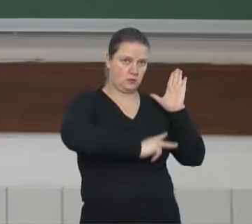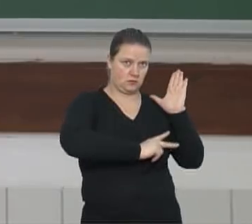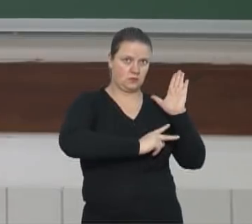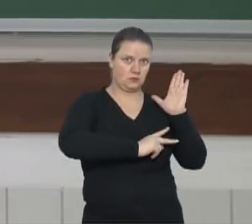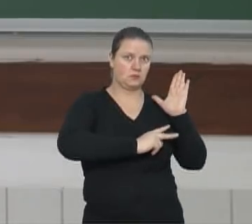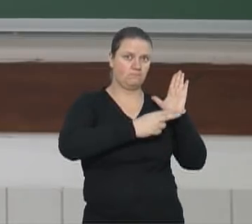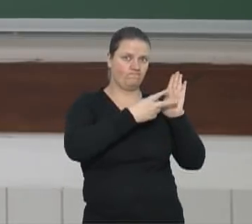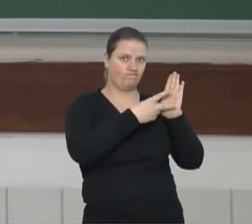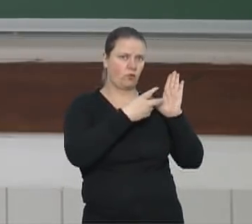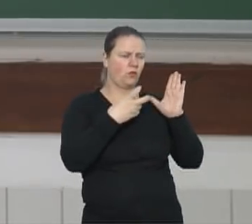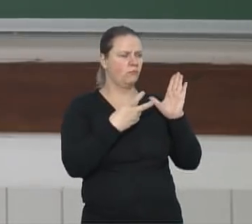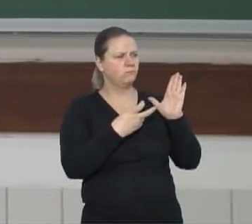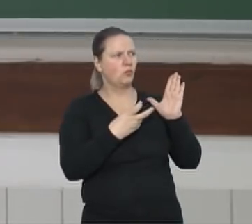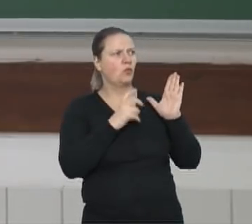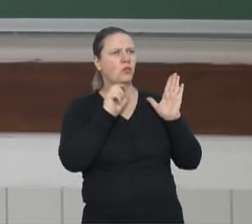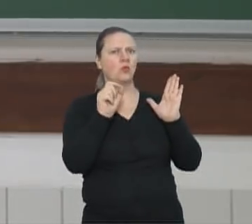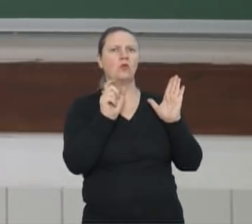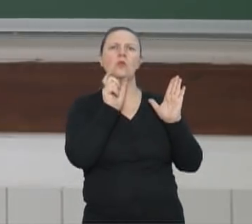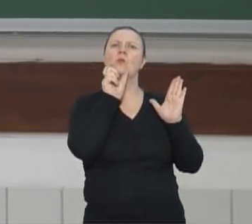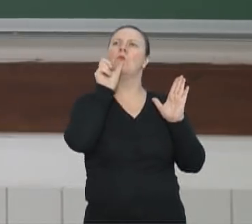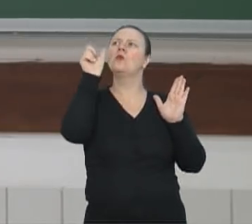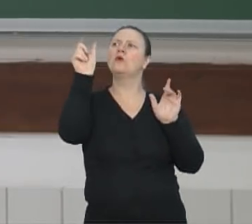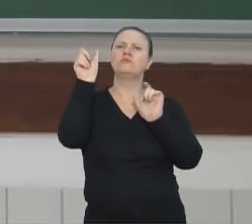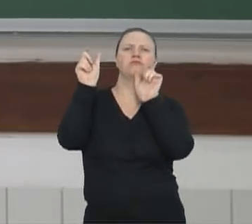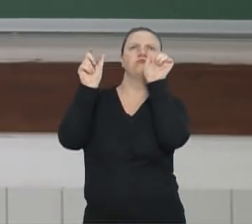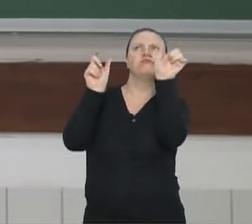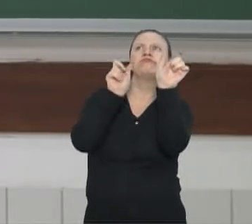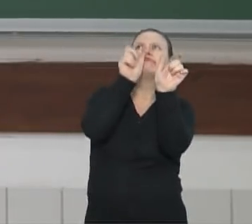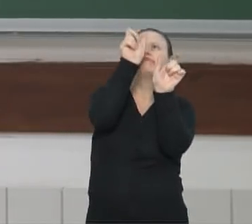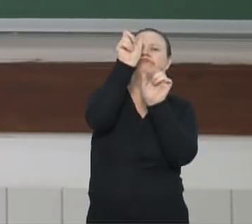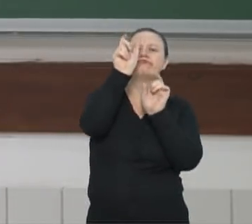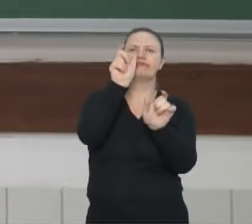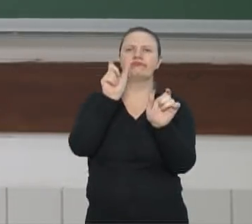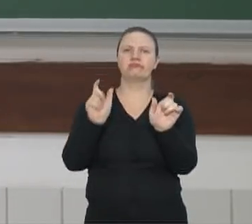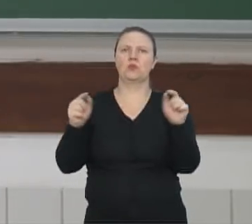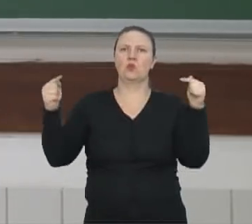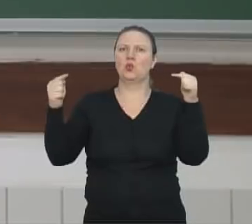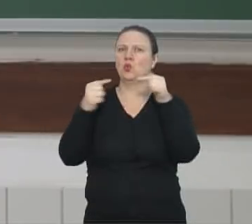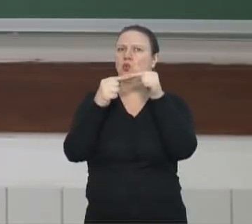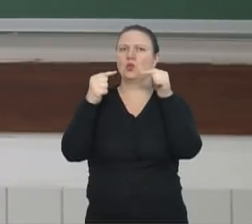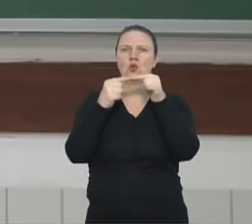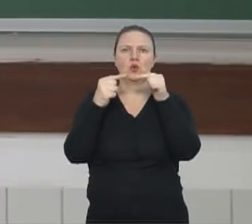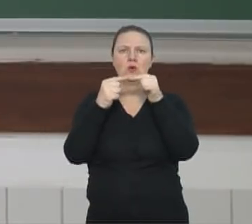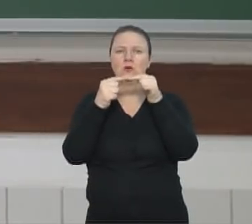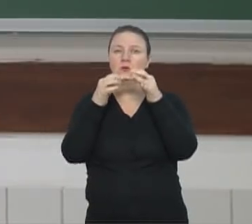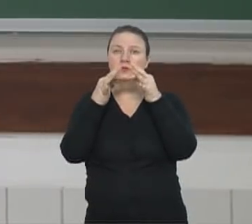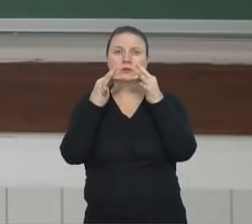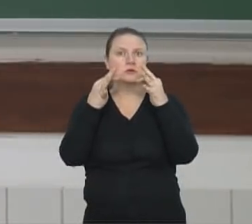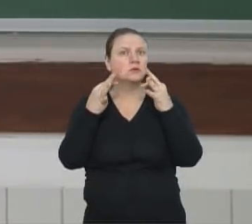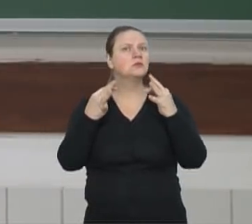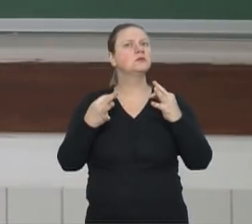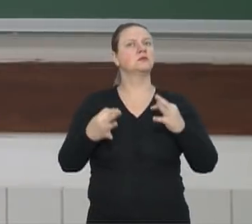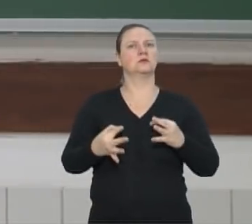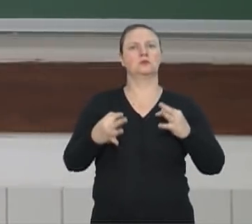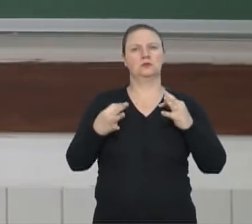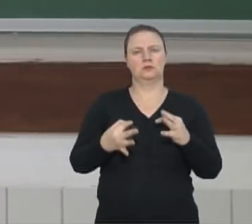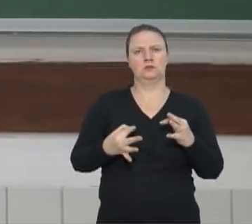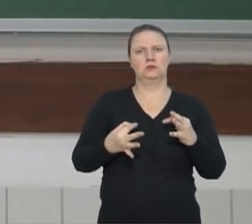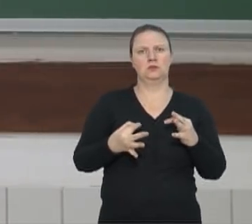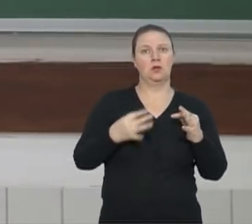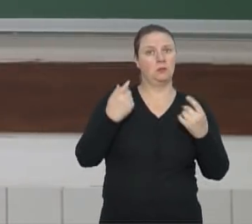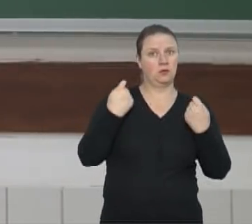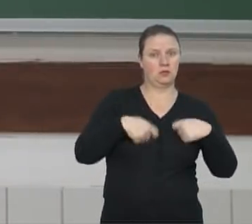verificar quais das palavrinhas que vai adequar aos espaços, claro, dando a